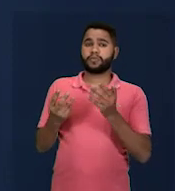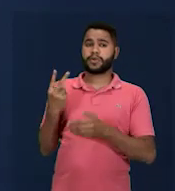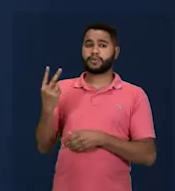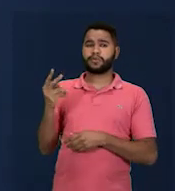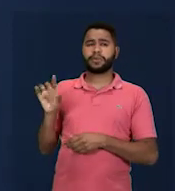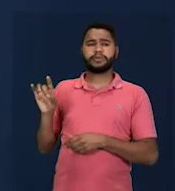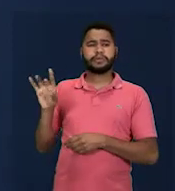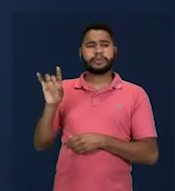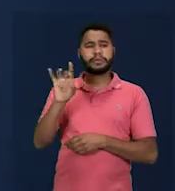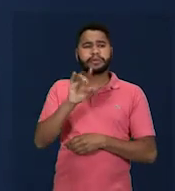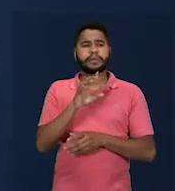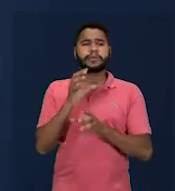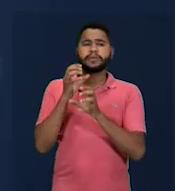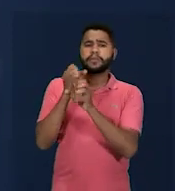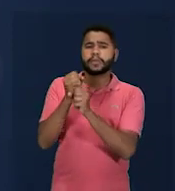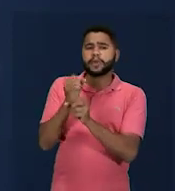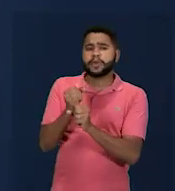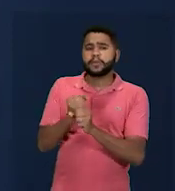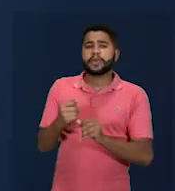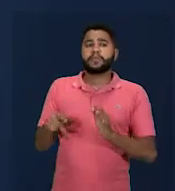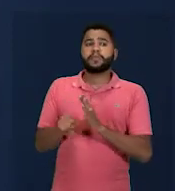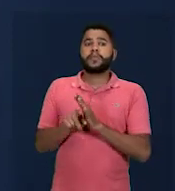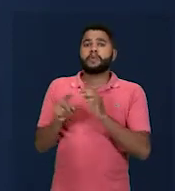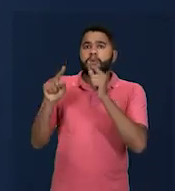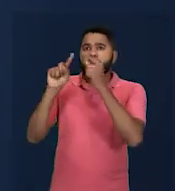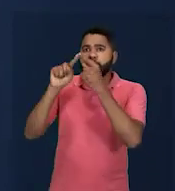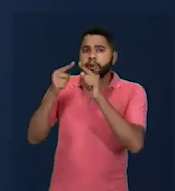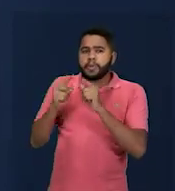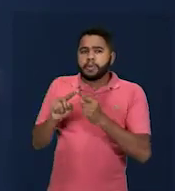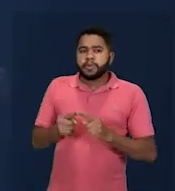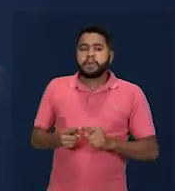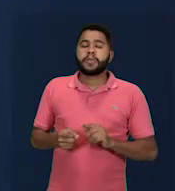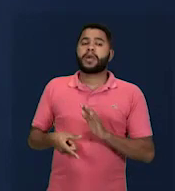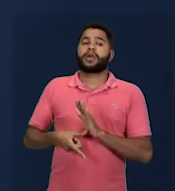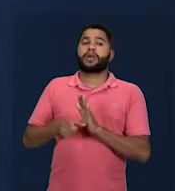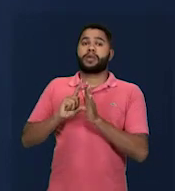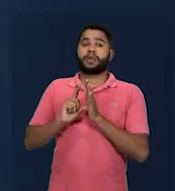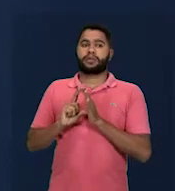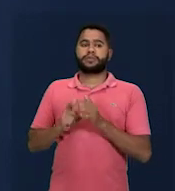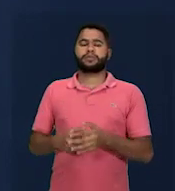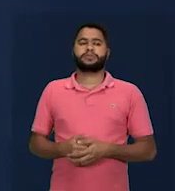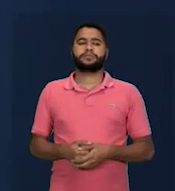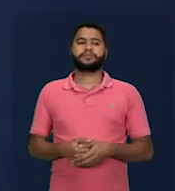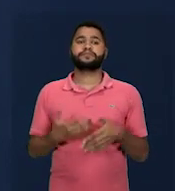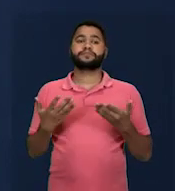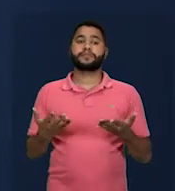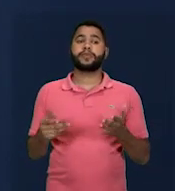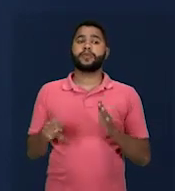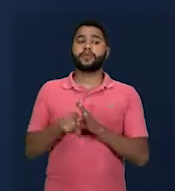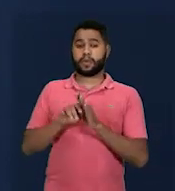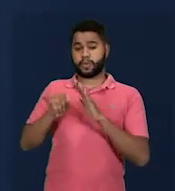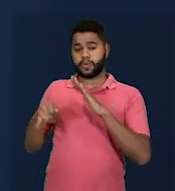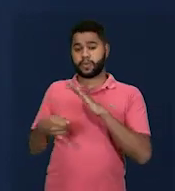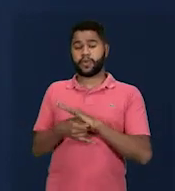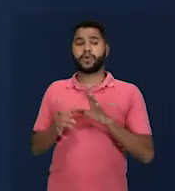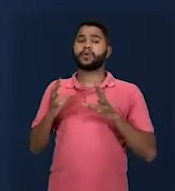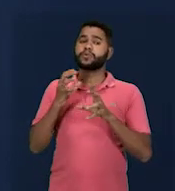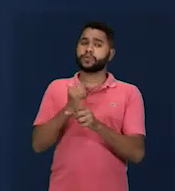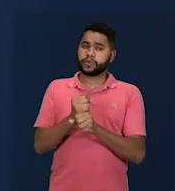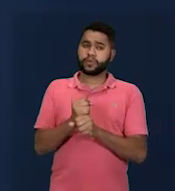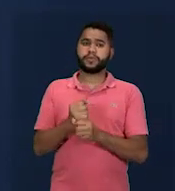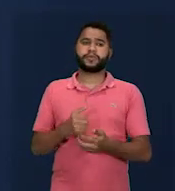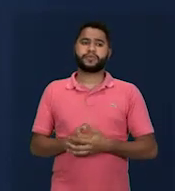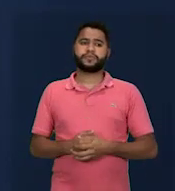cada valor é multiplicado pelo seu respectivo peso, antes de somar. E o denominador é a soma dos